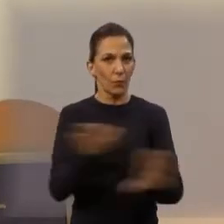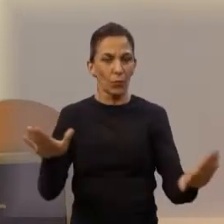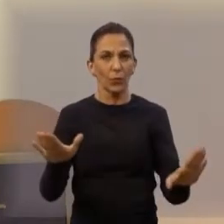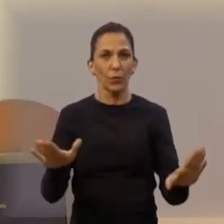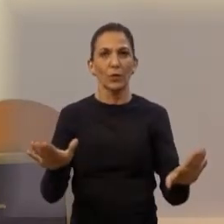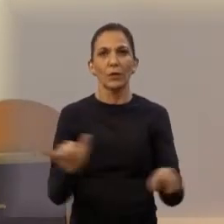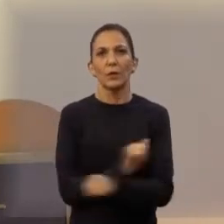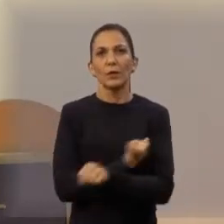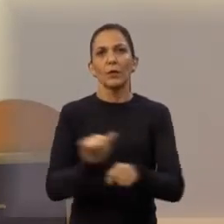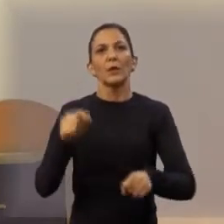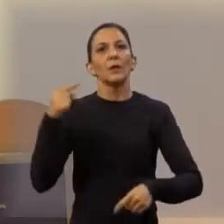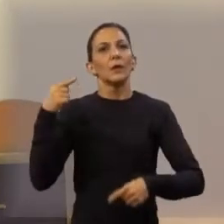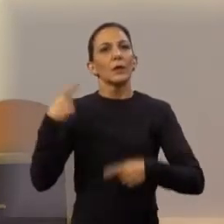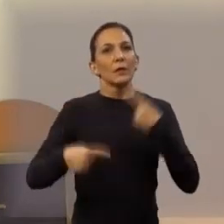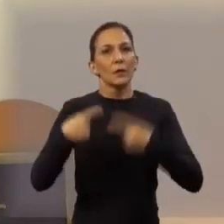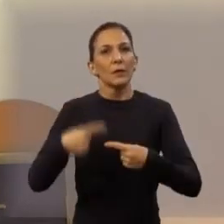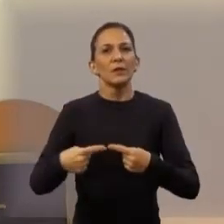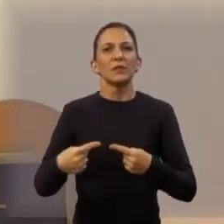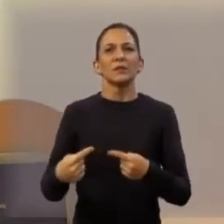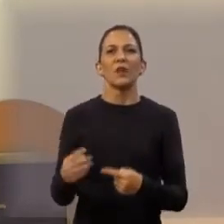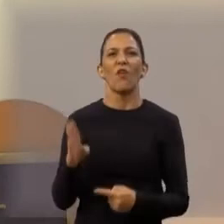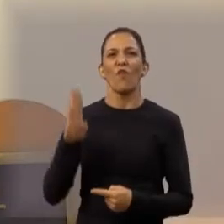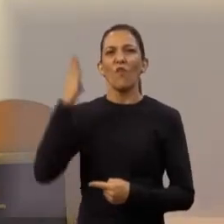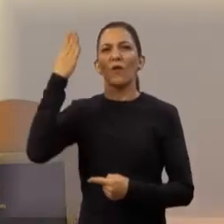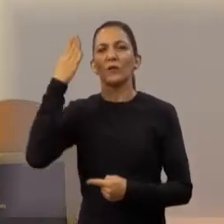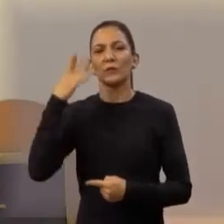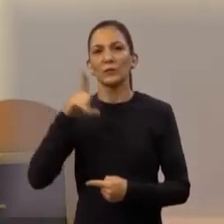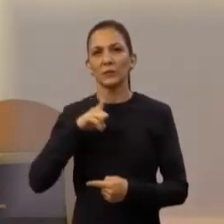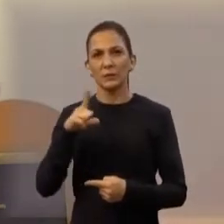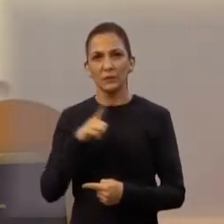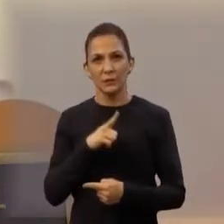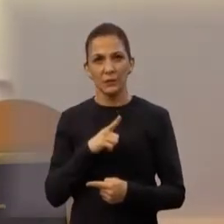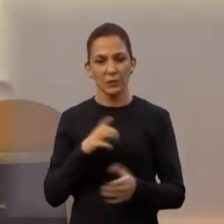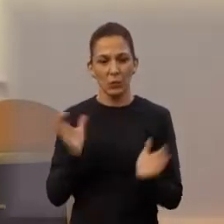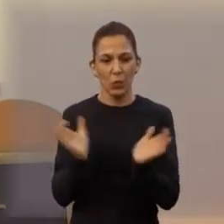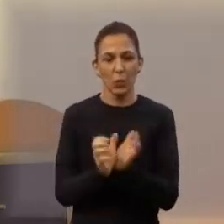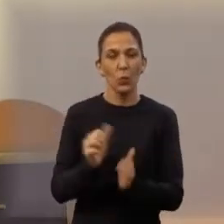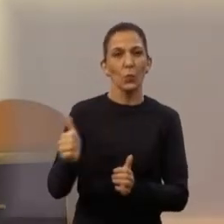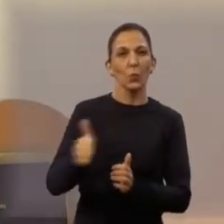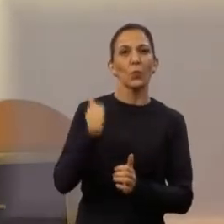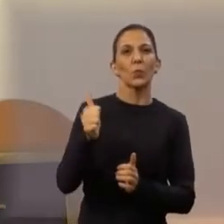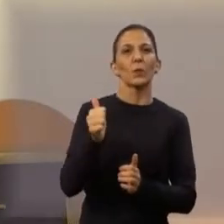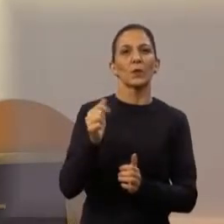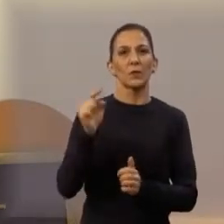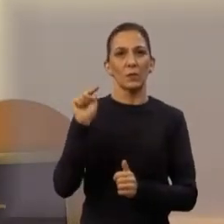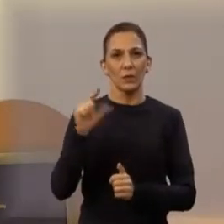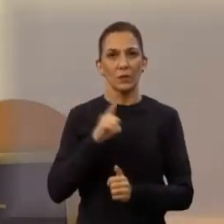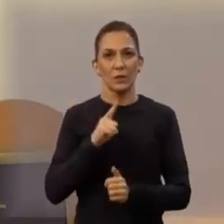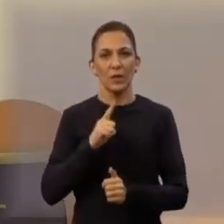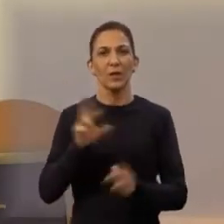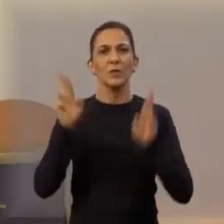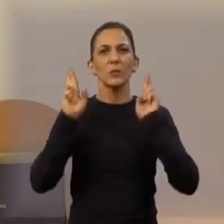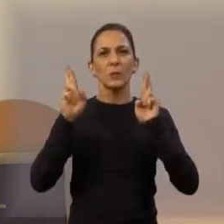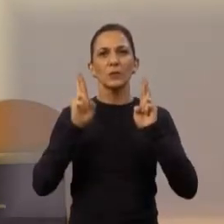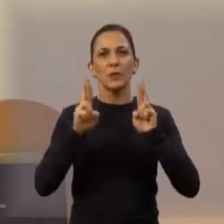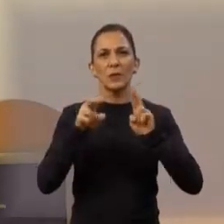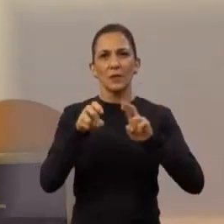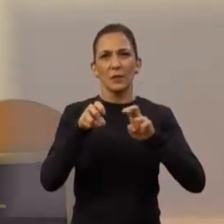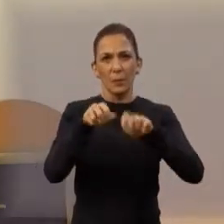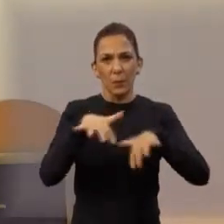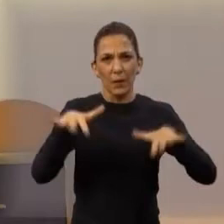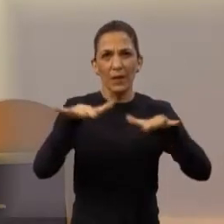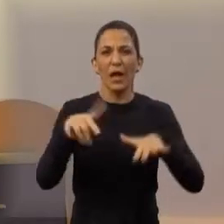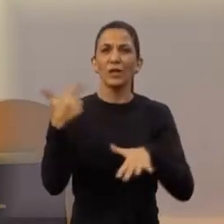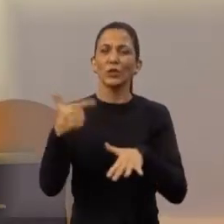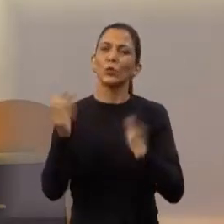política enganosa da primeira turma do Supremo Tribunal Federal Tomara que vá para o plenário EA